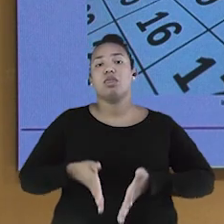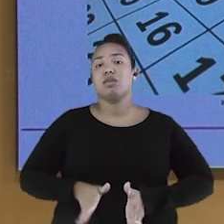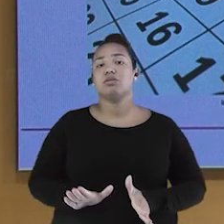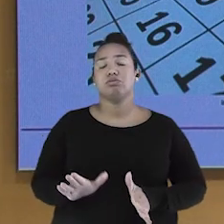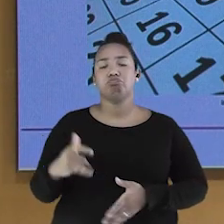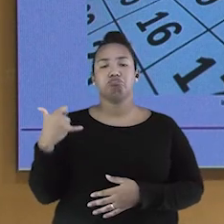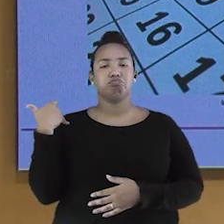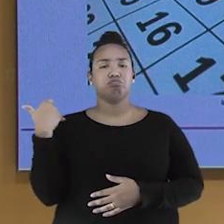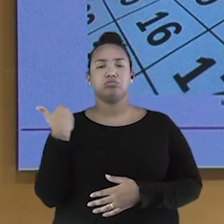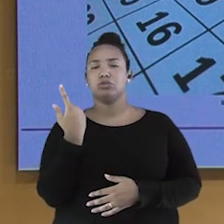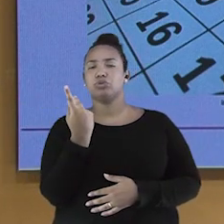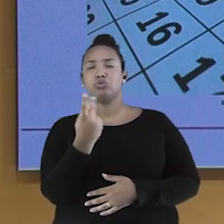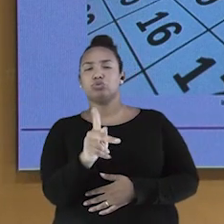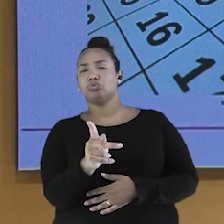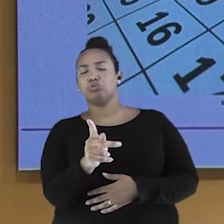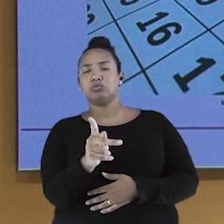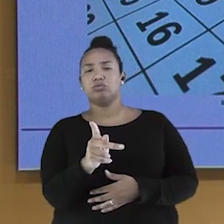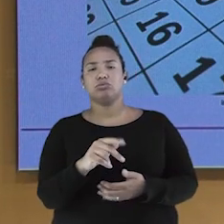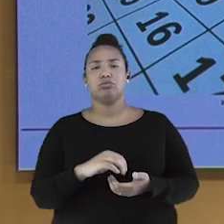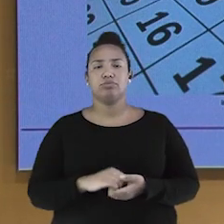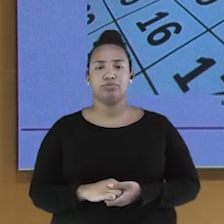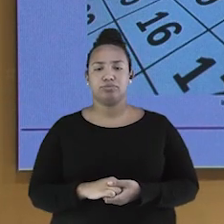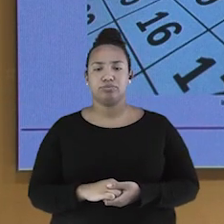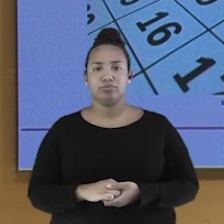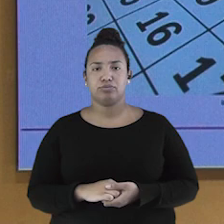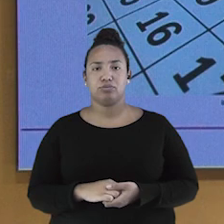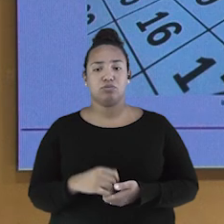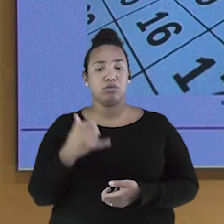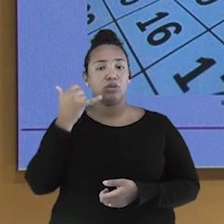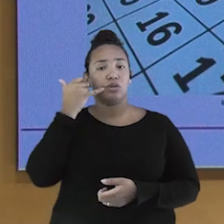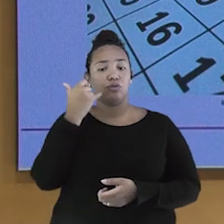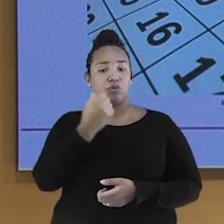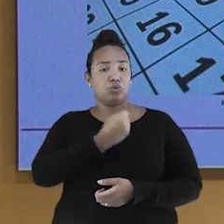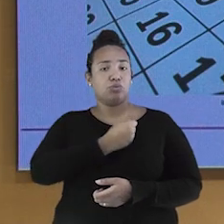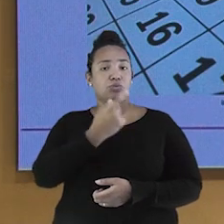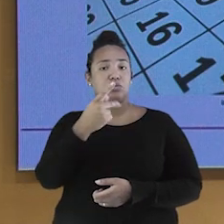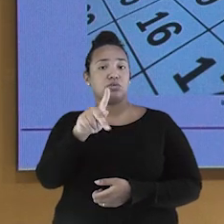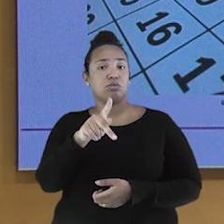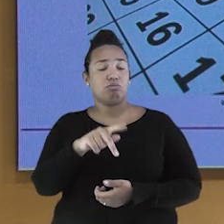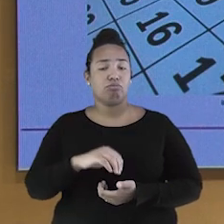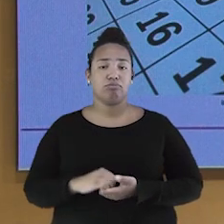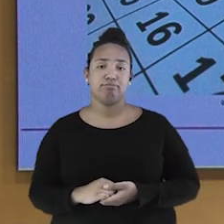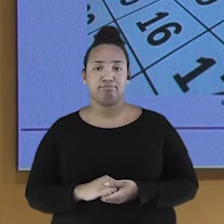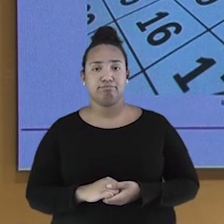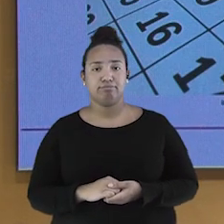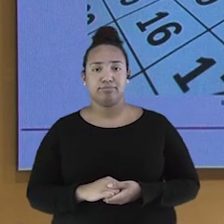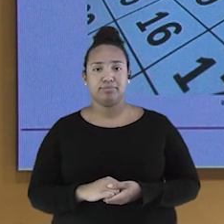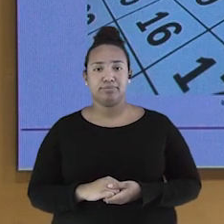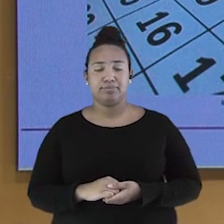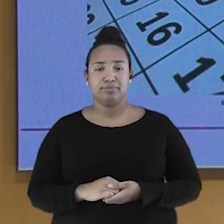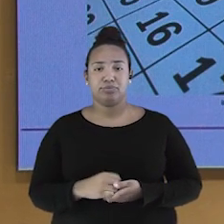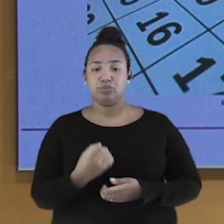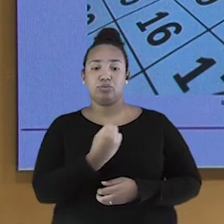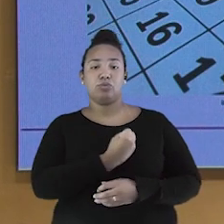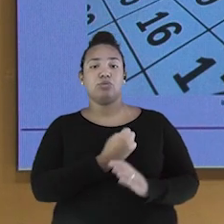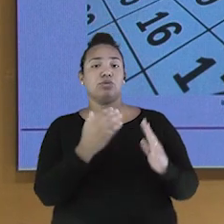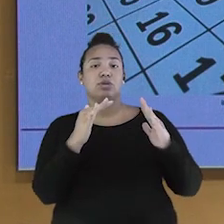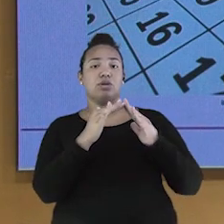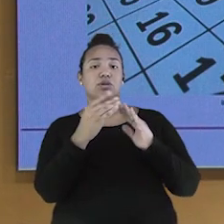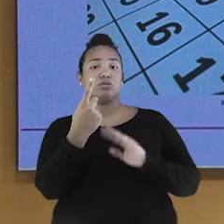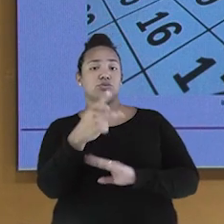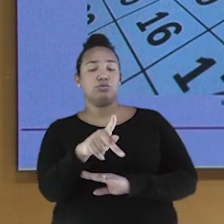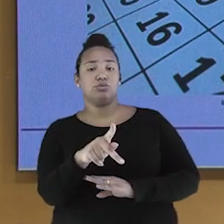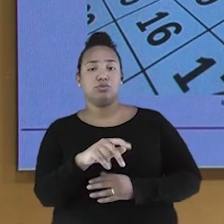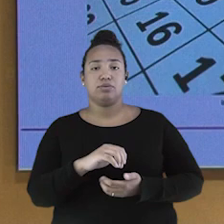você tem? Qual é o número de telefone? Qual é o número da sua casa?